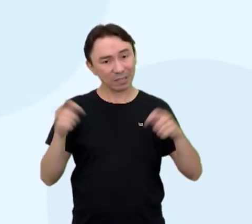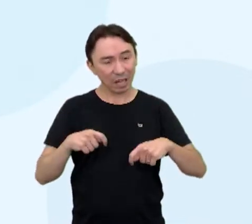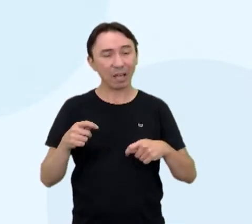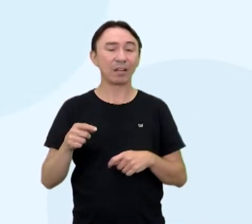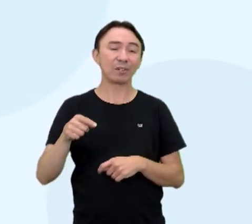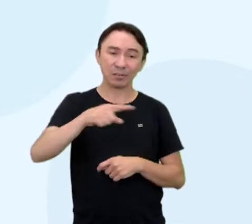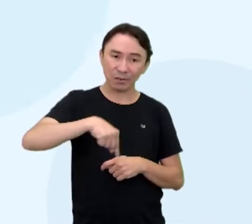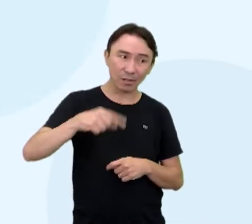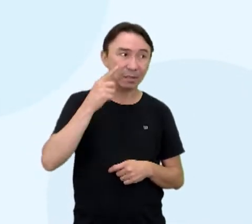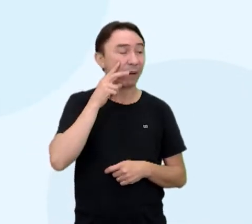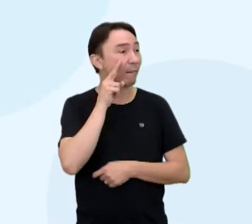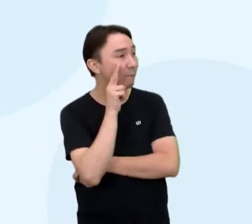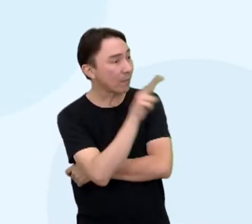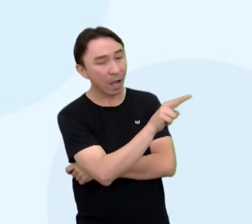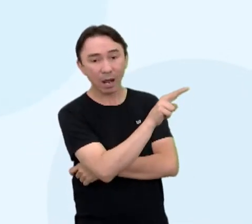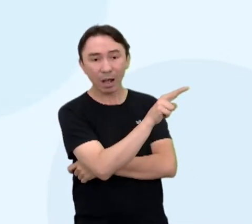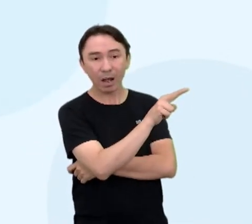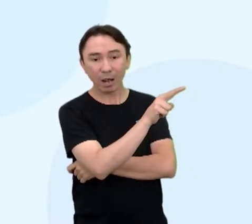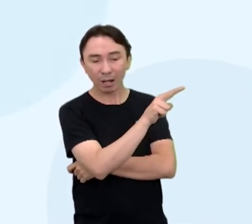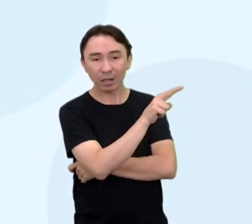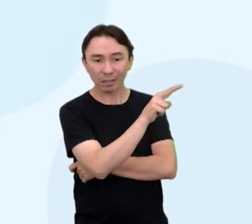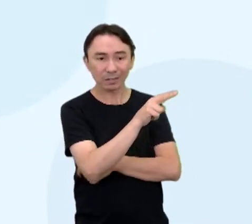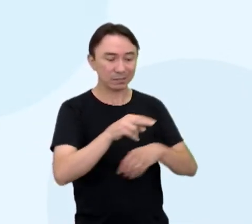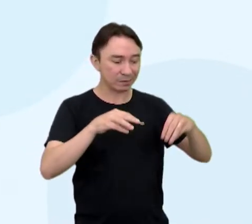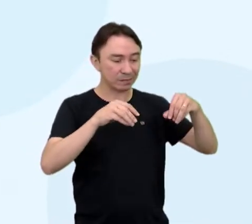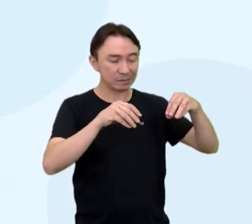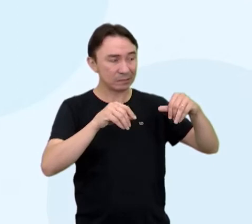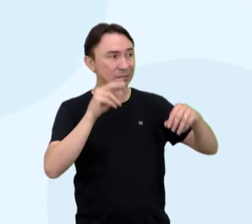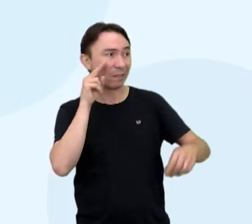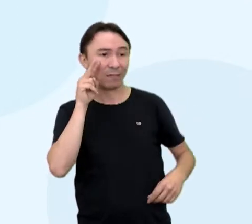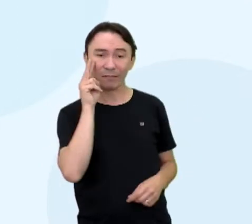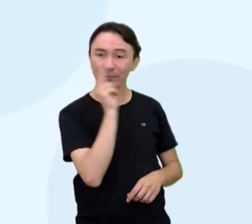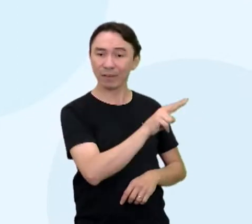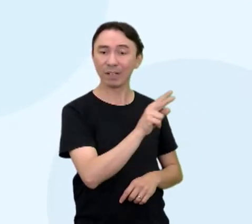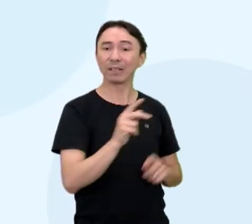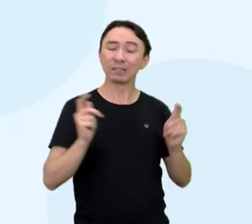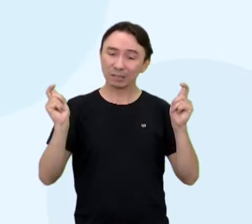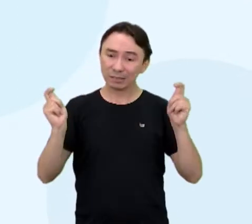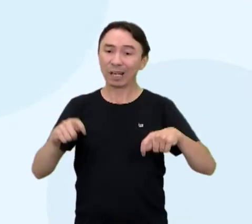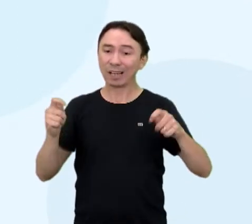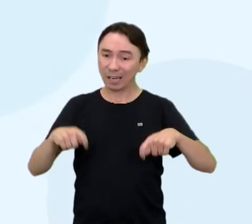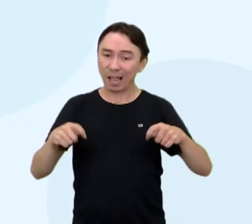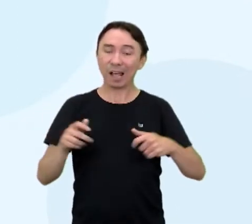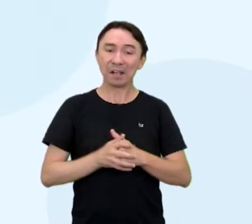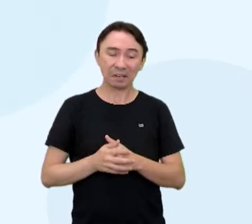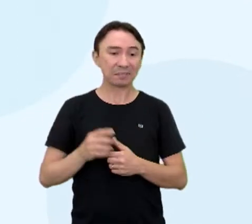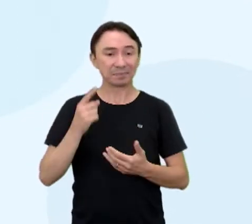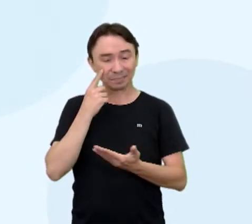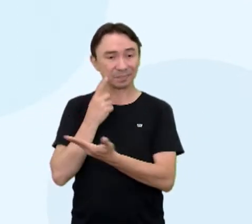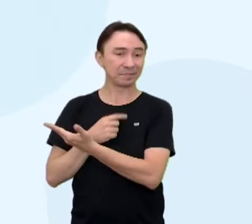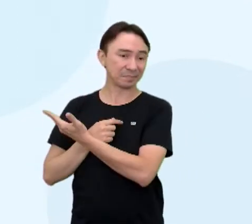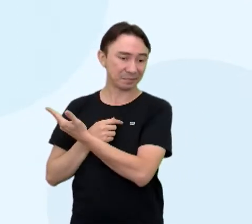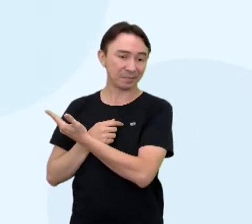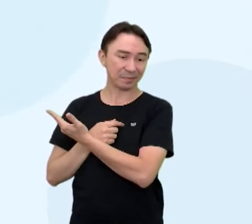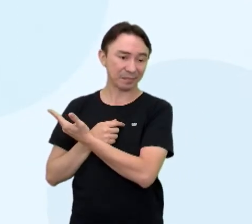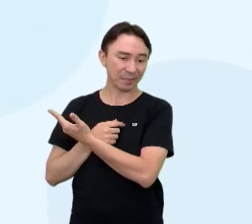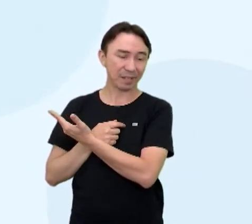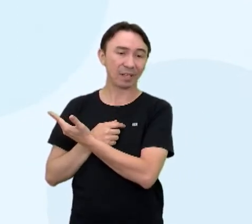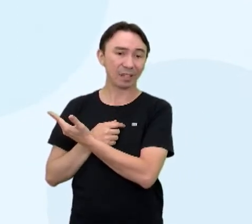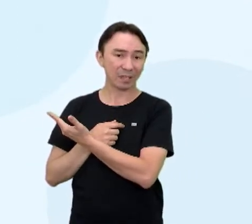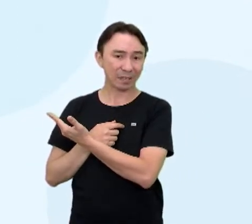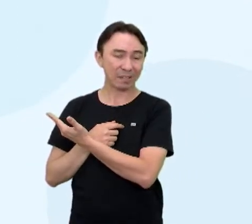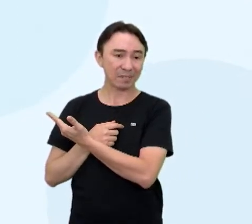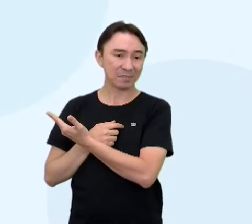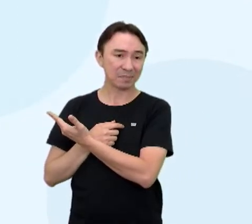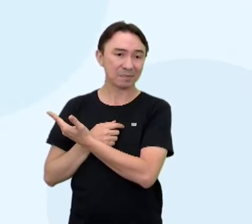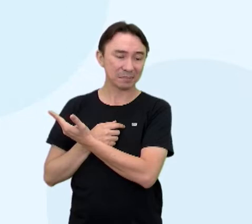nossa superfície, né, e várias deformações aí no decorrer desse movimento transformante, que é, né, uma placa aí,